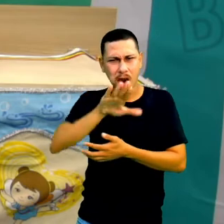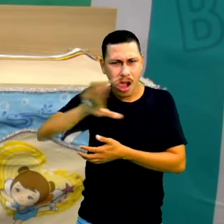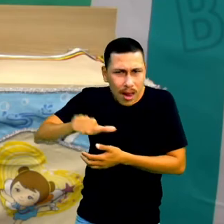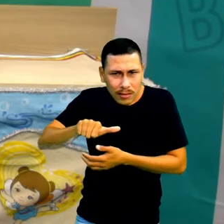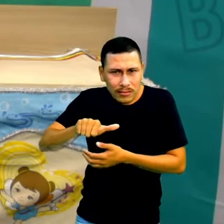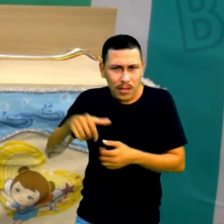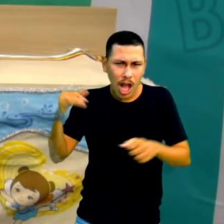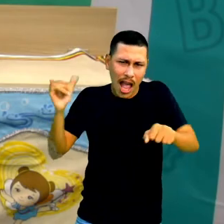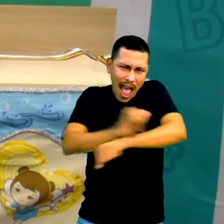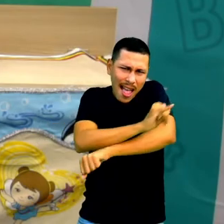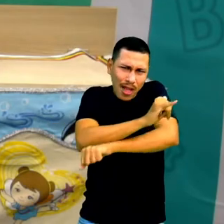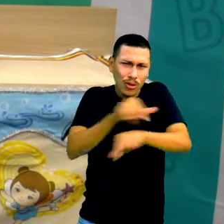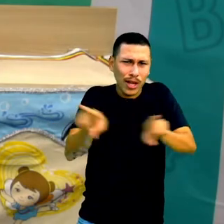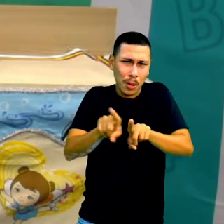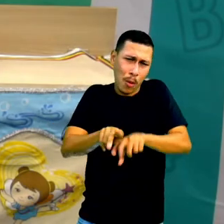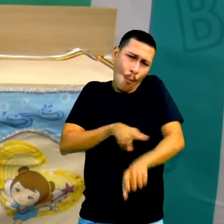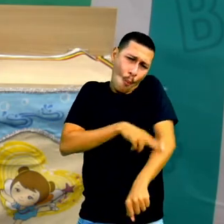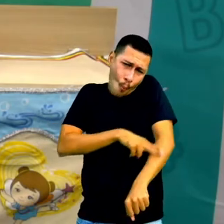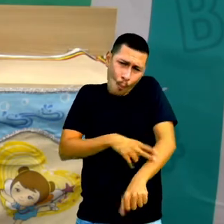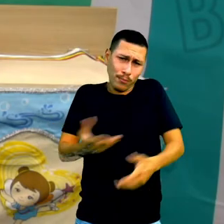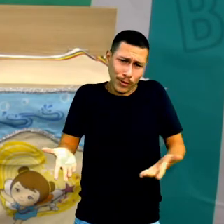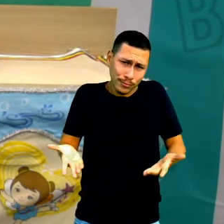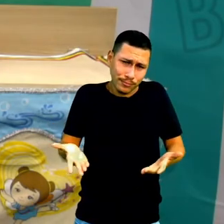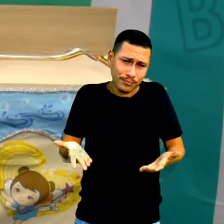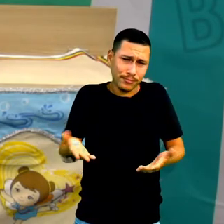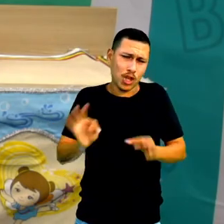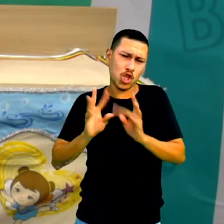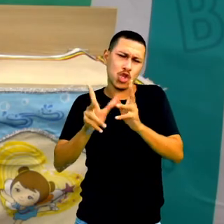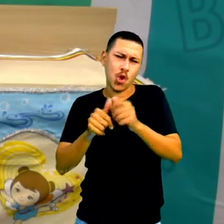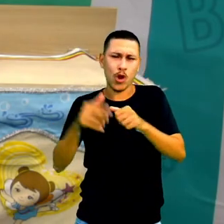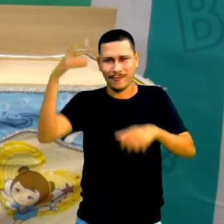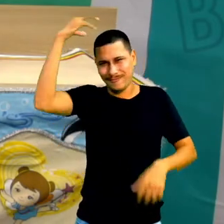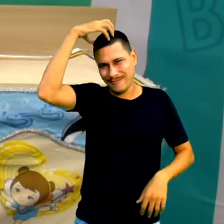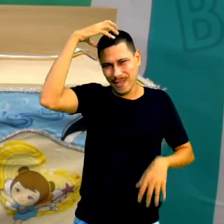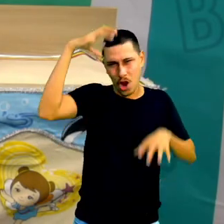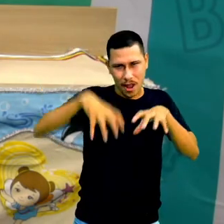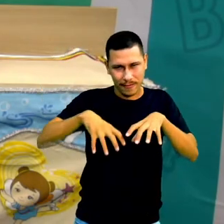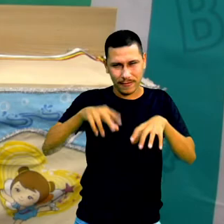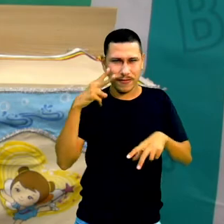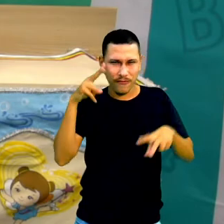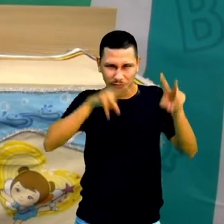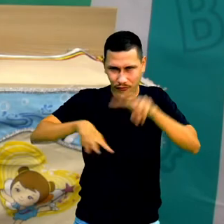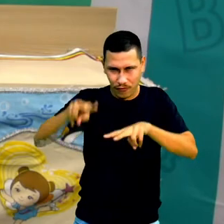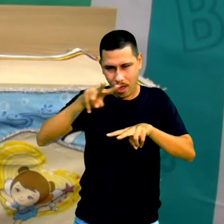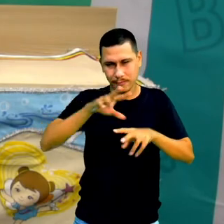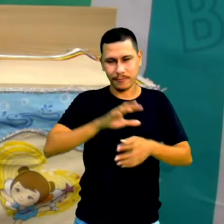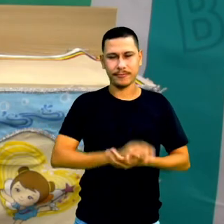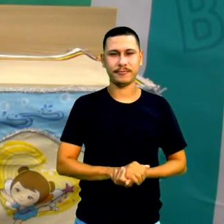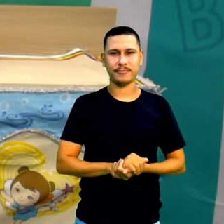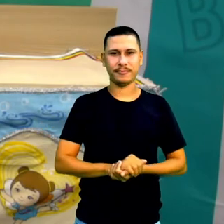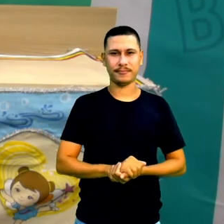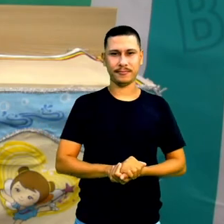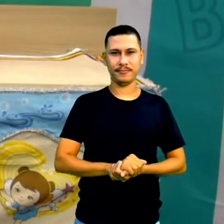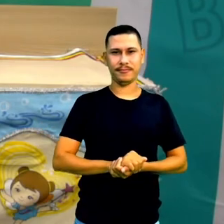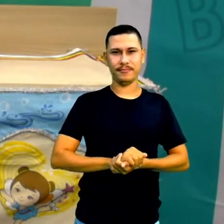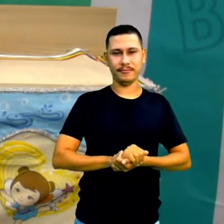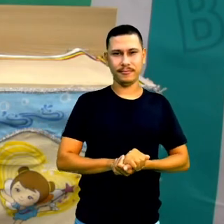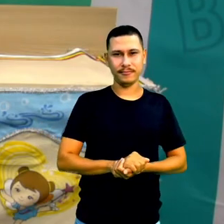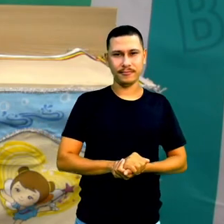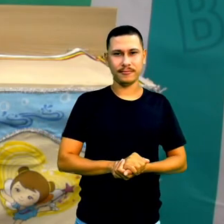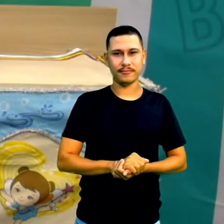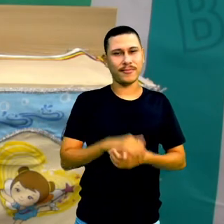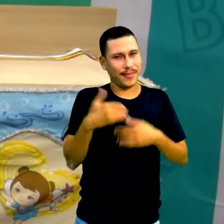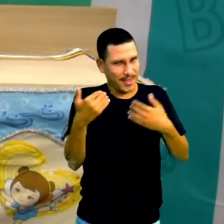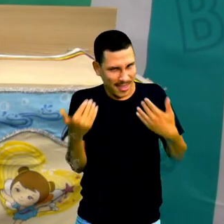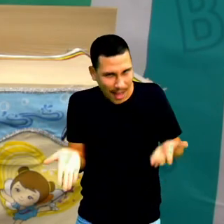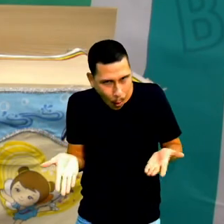enganado e ainda ficou nu para todo o reino ver sua nudez. Tá certo, criança? Então,